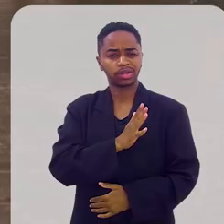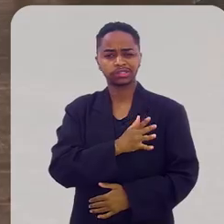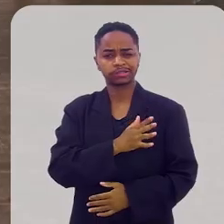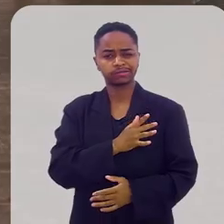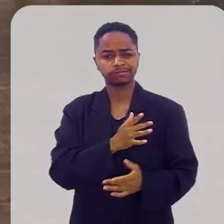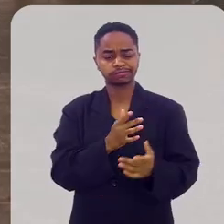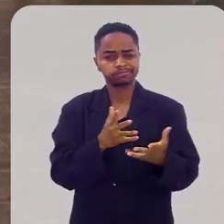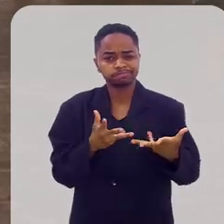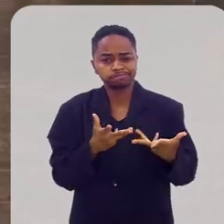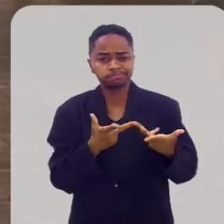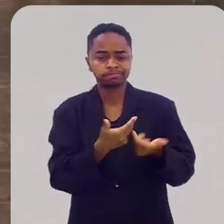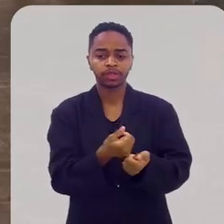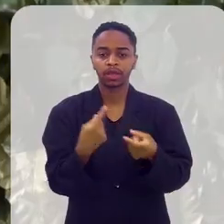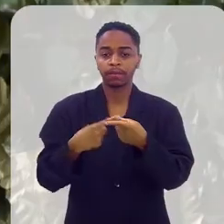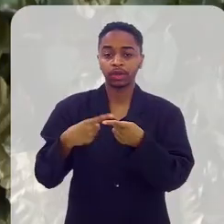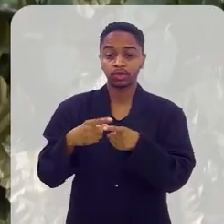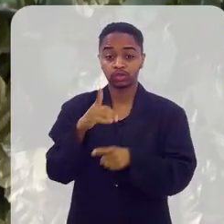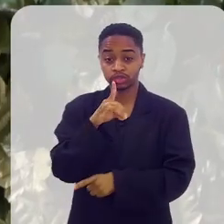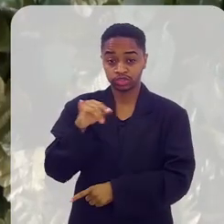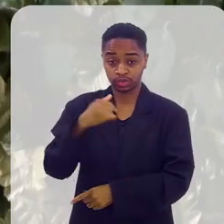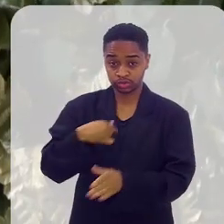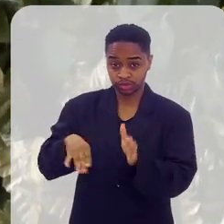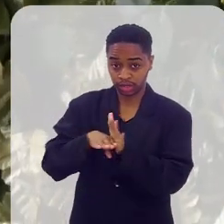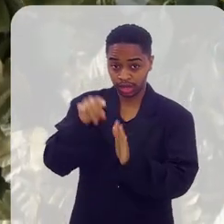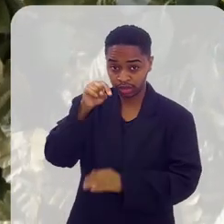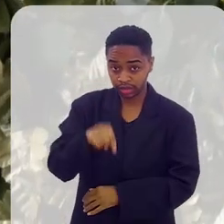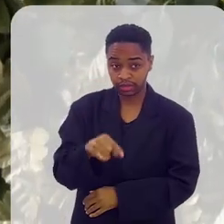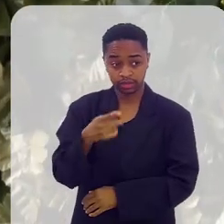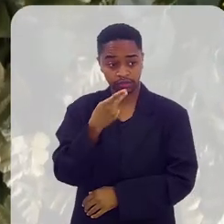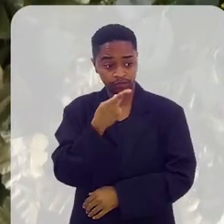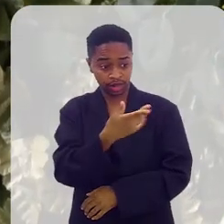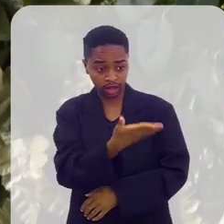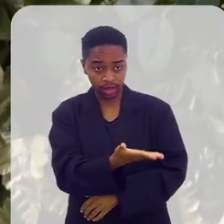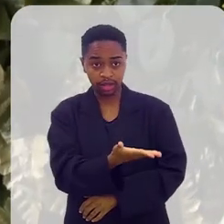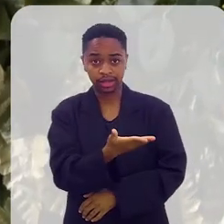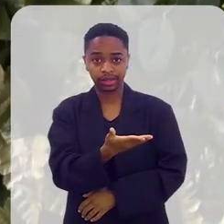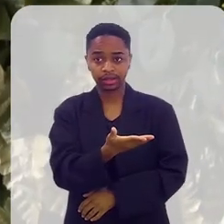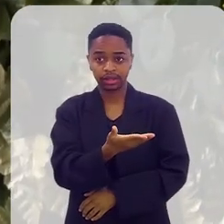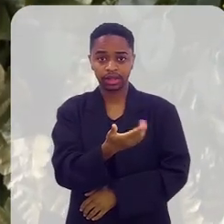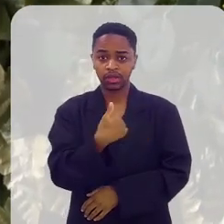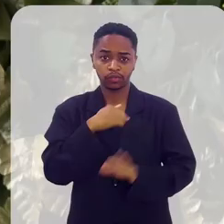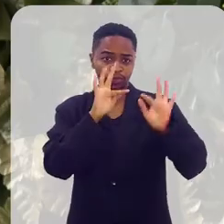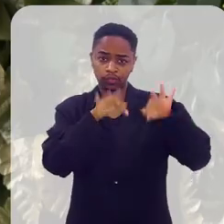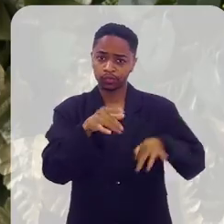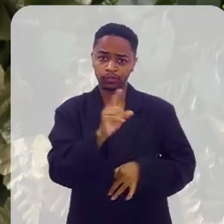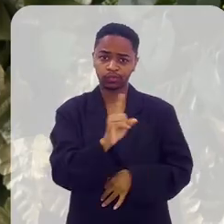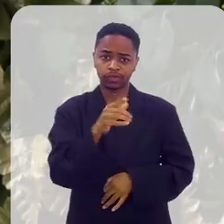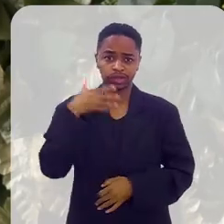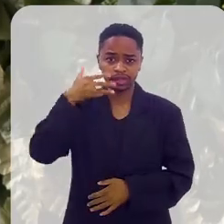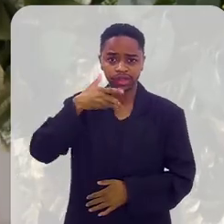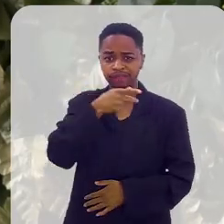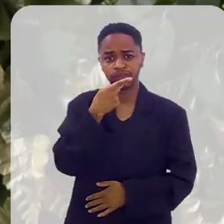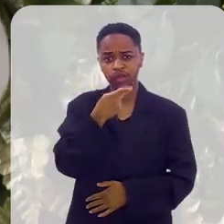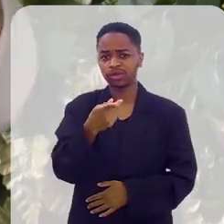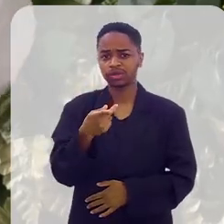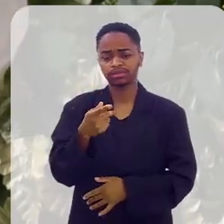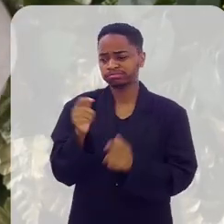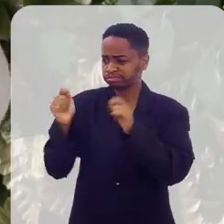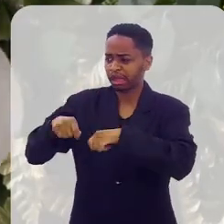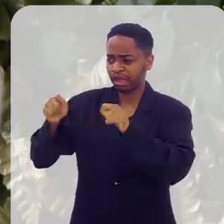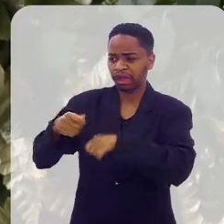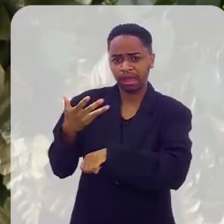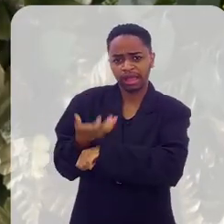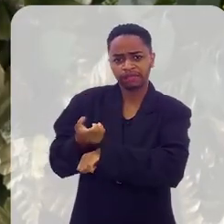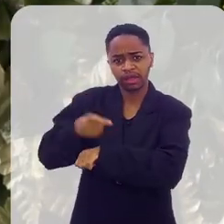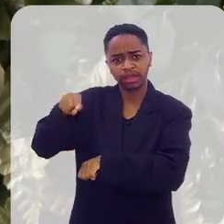Gigantesco. No dia que eu vim aqui para falar com ele, né, e eu não deixei, ele não terminou, eu nem terminei de falar, ele falou... Não, tem que ser